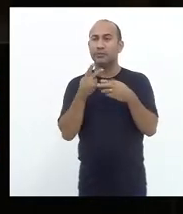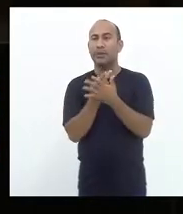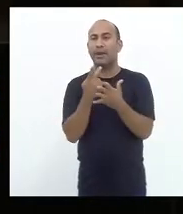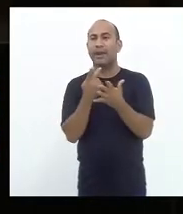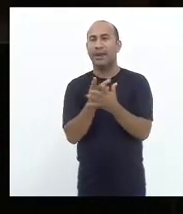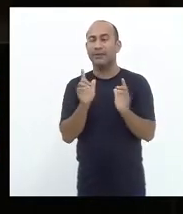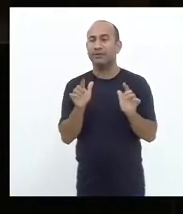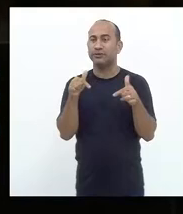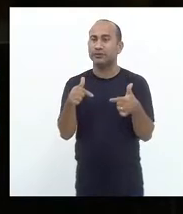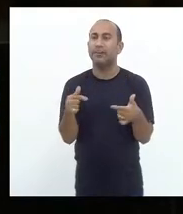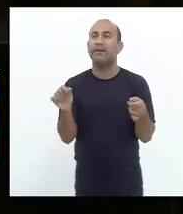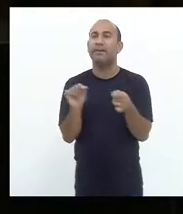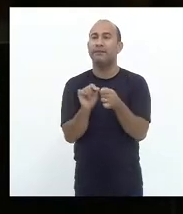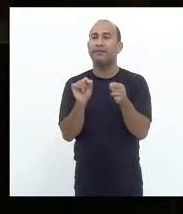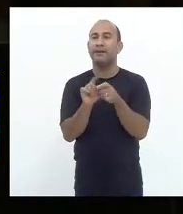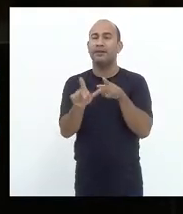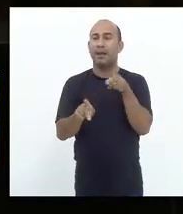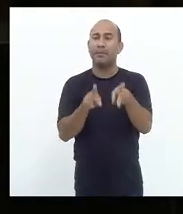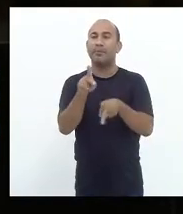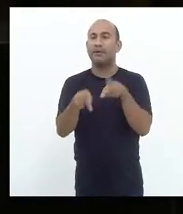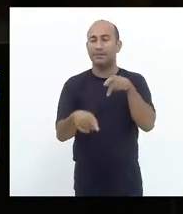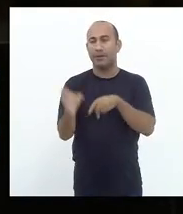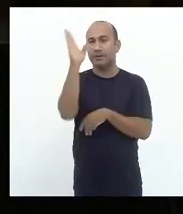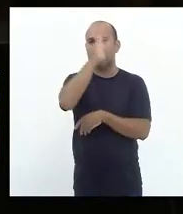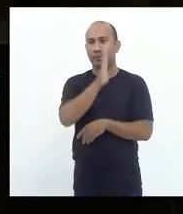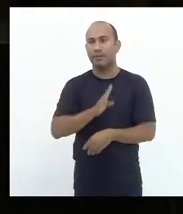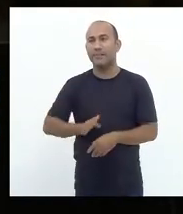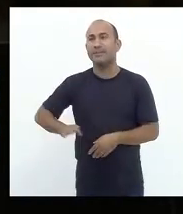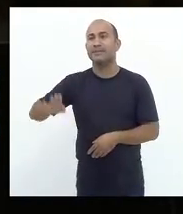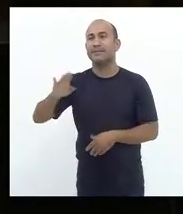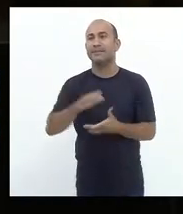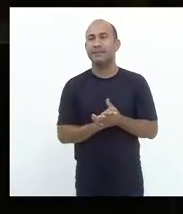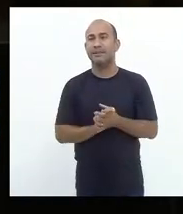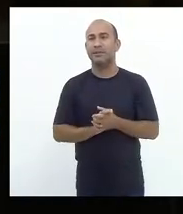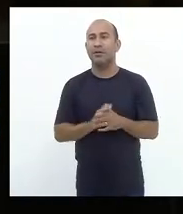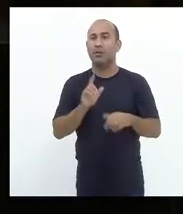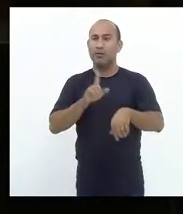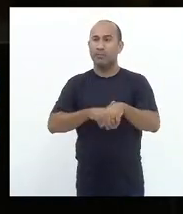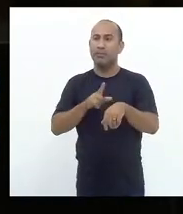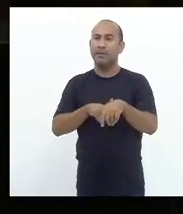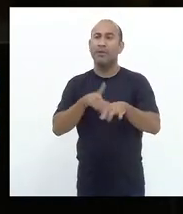provoca cotidianamente a população brasileira, em especial quando